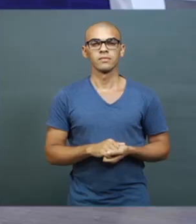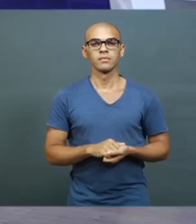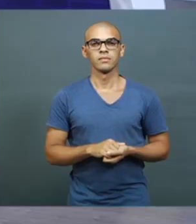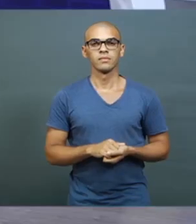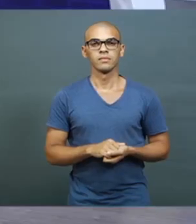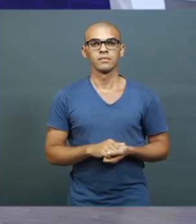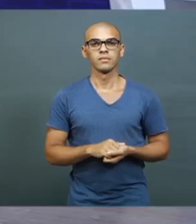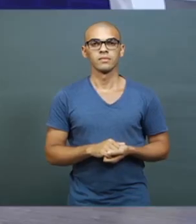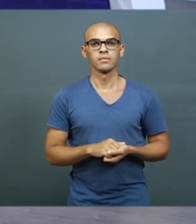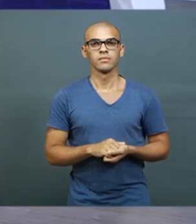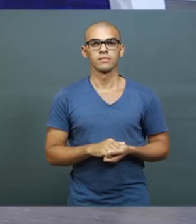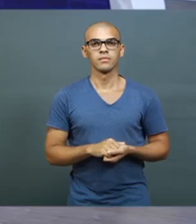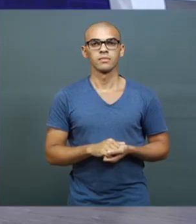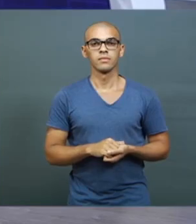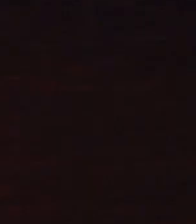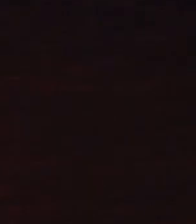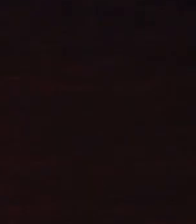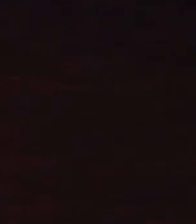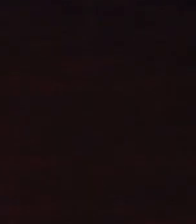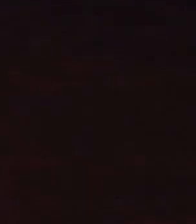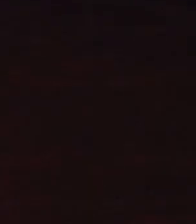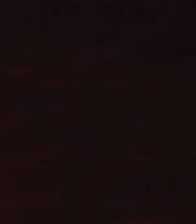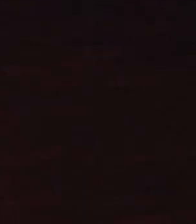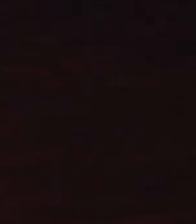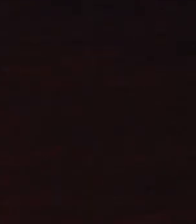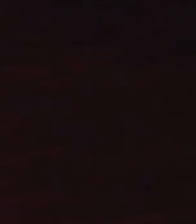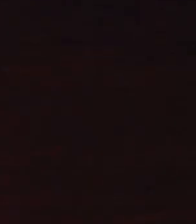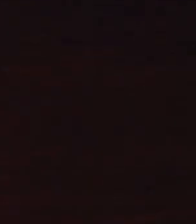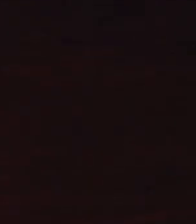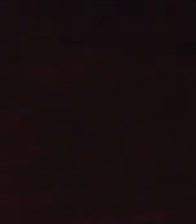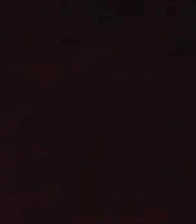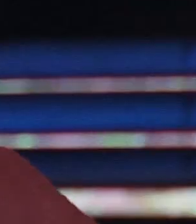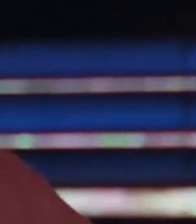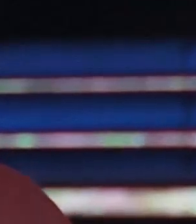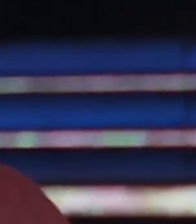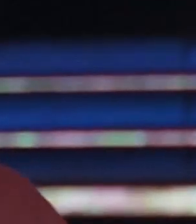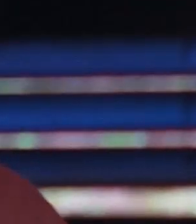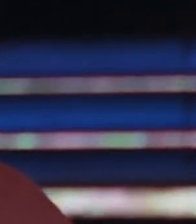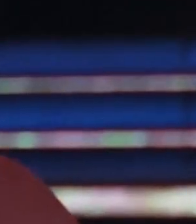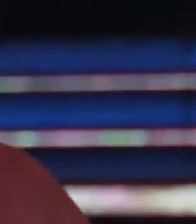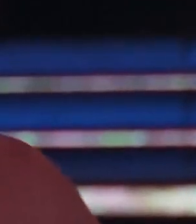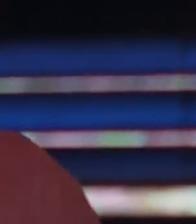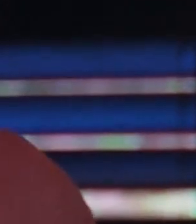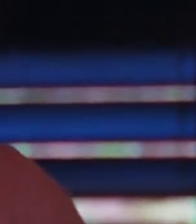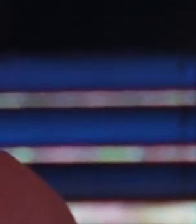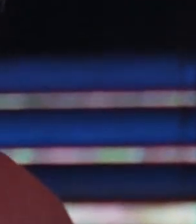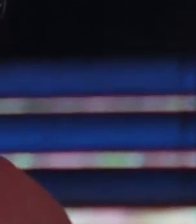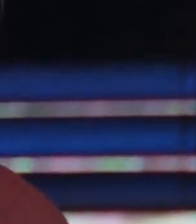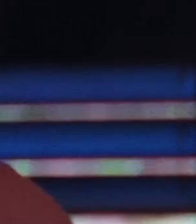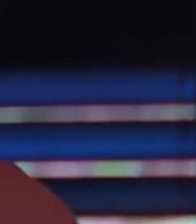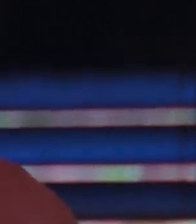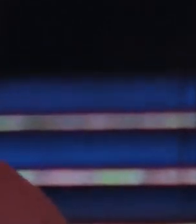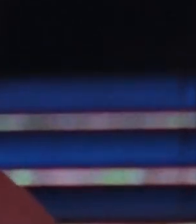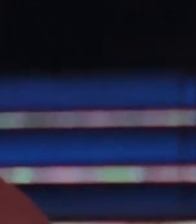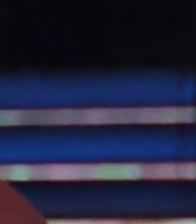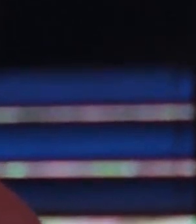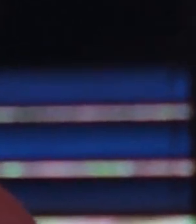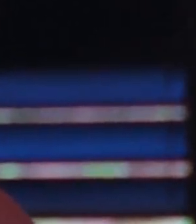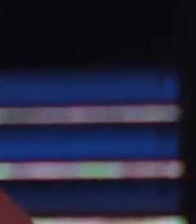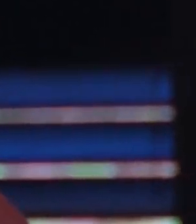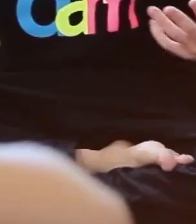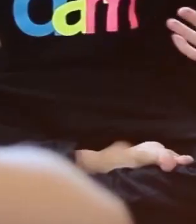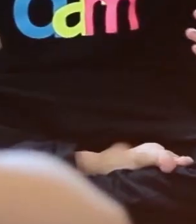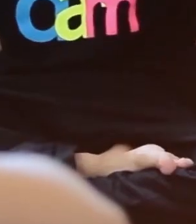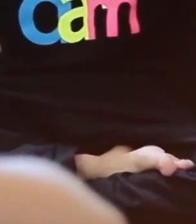em licenciatura, algo que chama a atenção de estudantes como a Rafaela e o Igor, que estão no terceiro período e participam